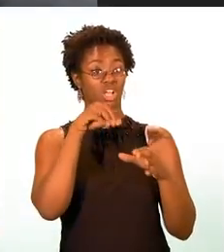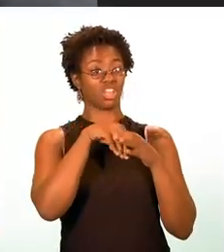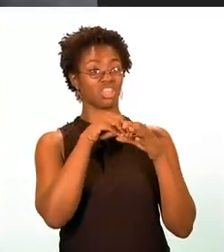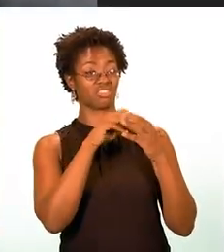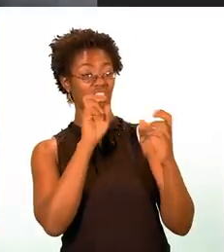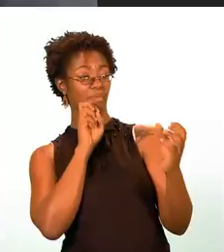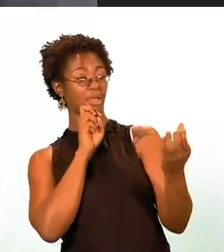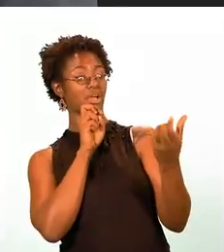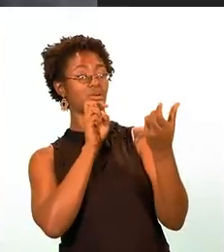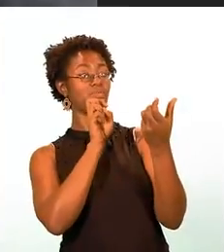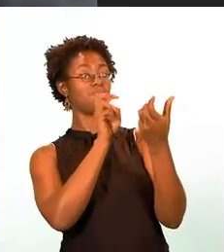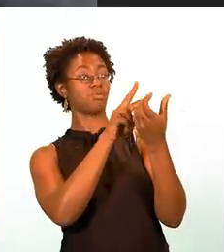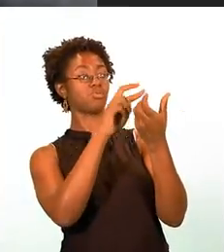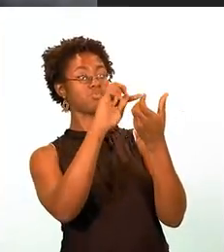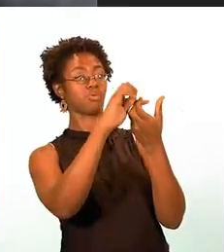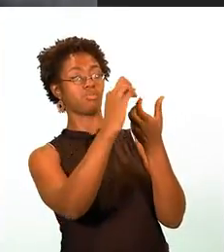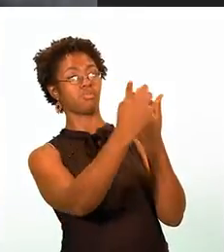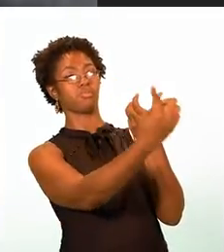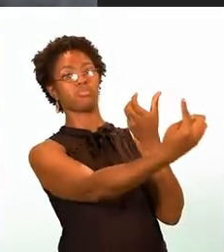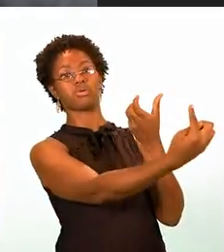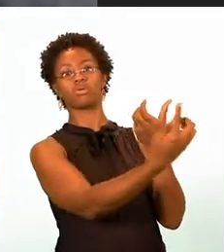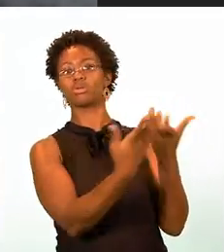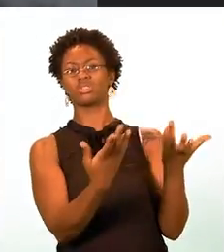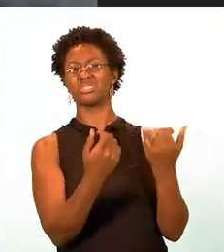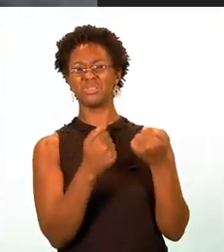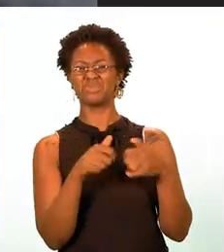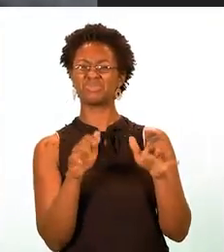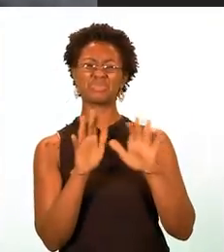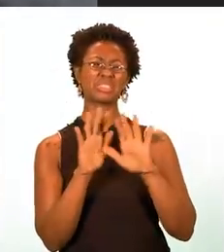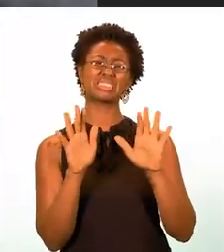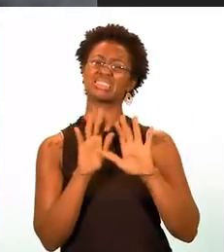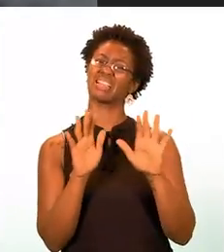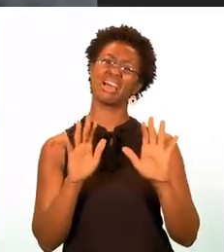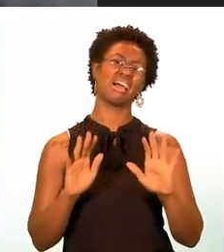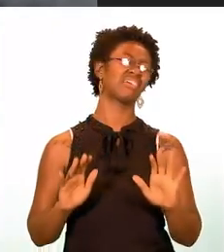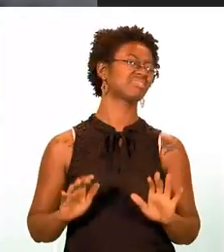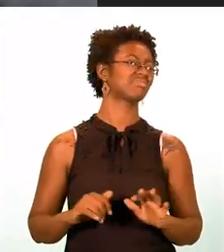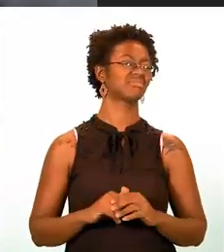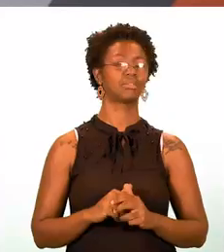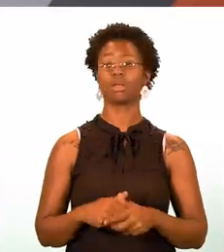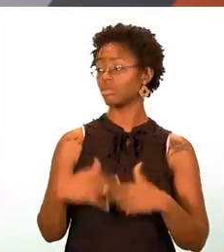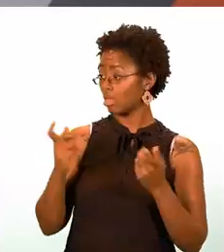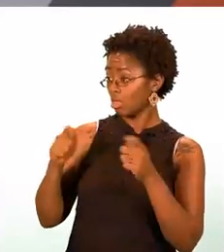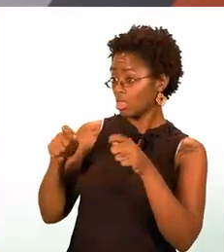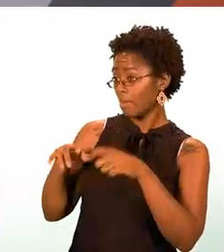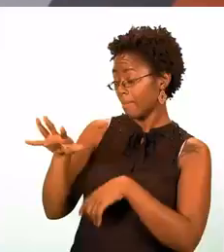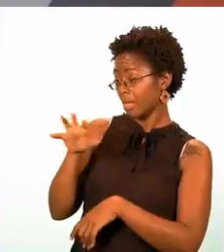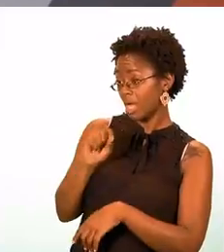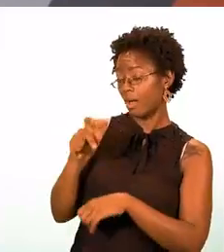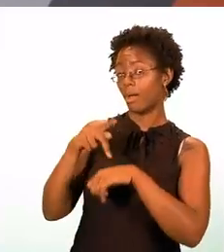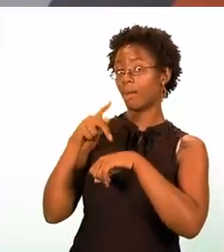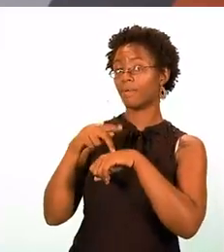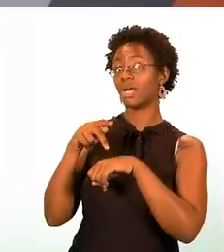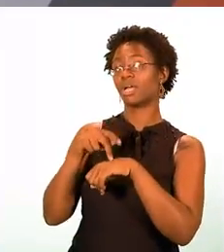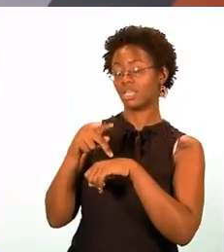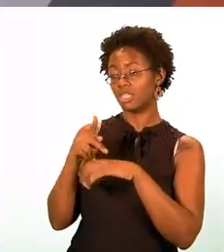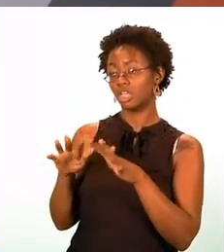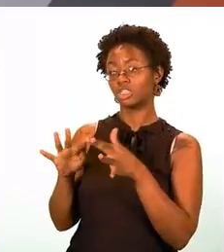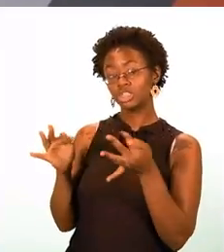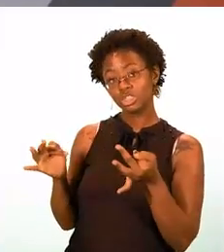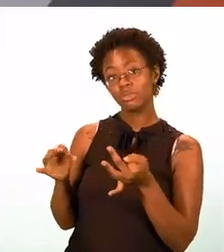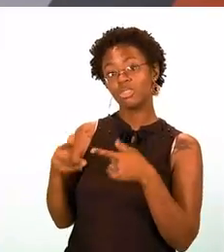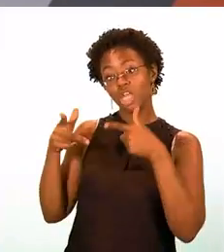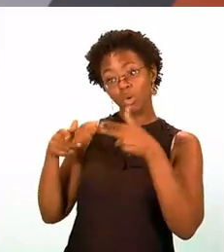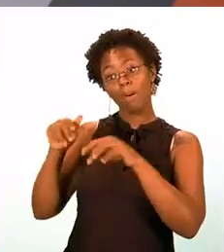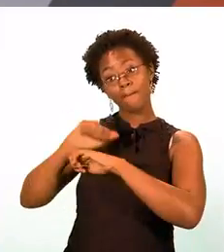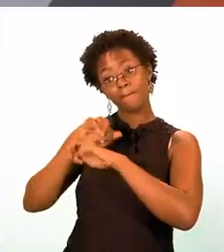dela, que você possa ver de um lado para o outro. Não, não precisa disso. Então, você poderia eventualmente pegar uma pedra semi-preciosa e dar